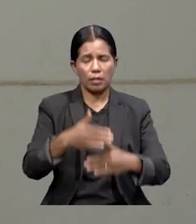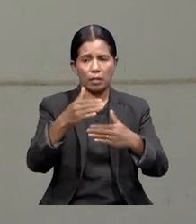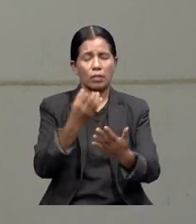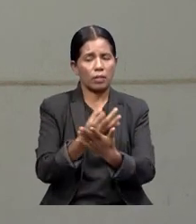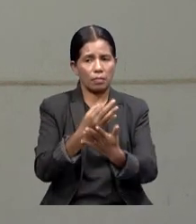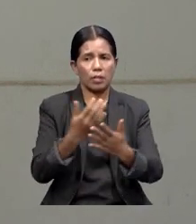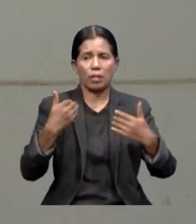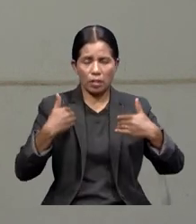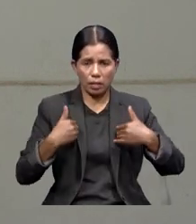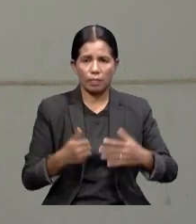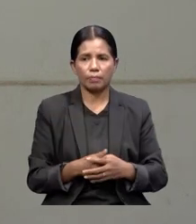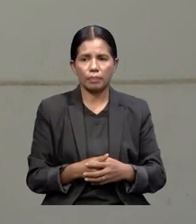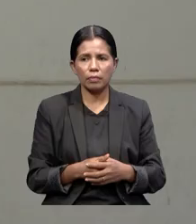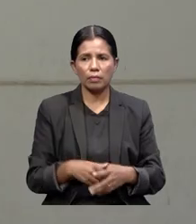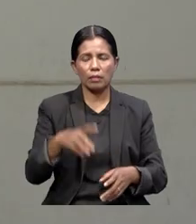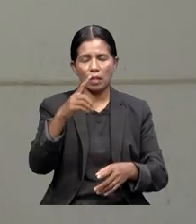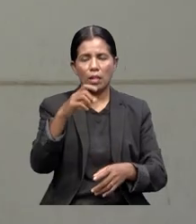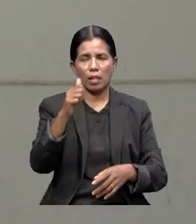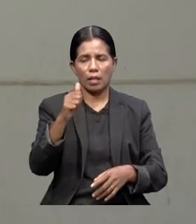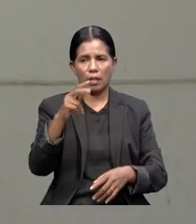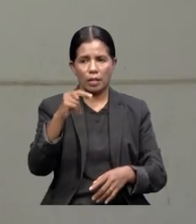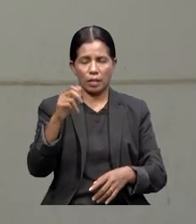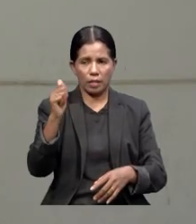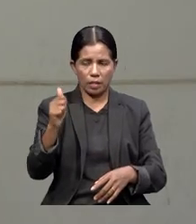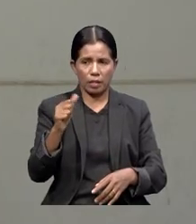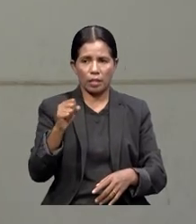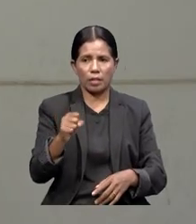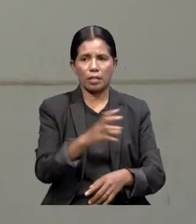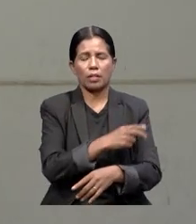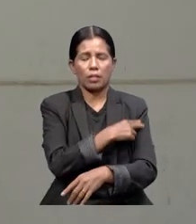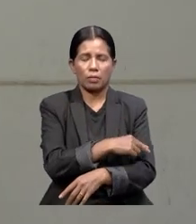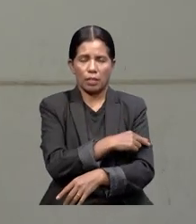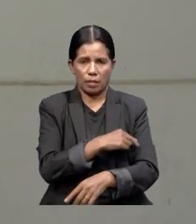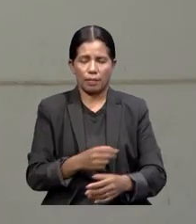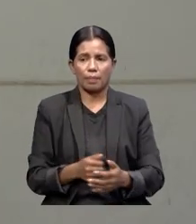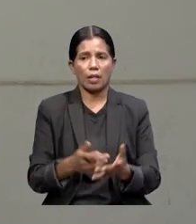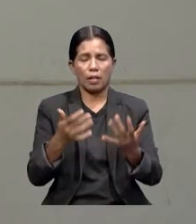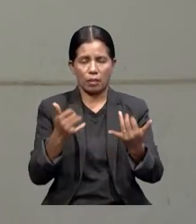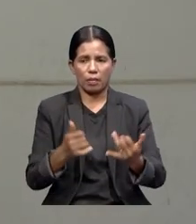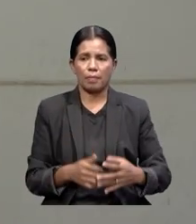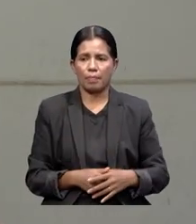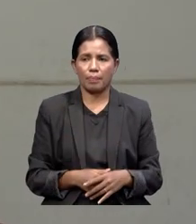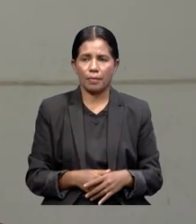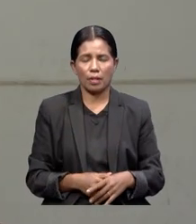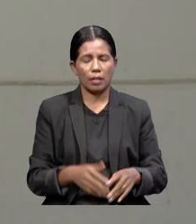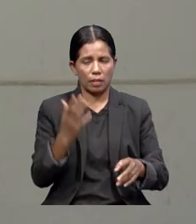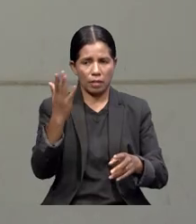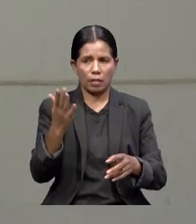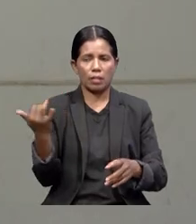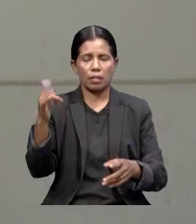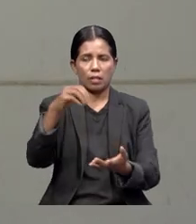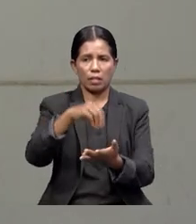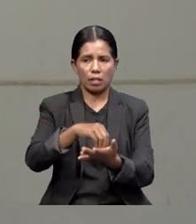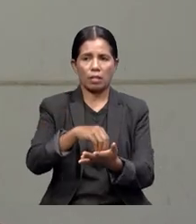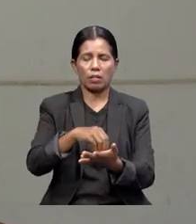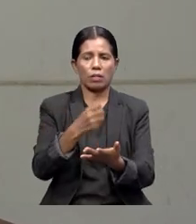é de NAS, Direção Nacional Hospitalar, e em caminho do hospitalar. Agora, e aí, se a taona